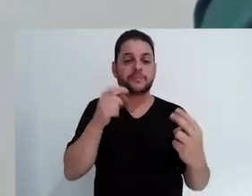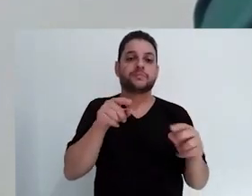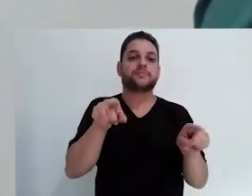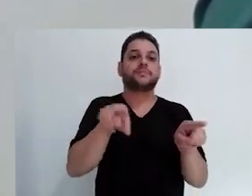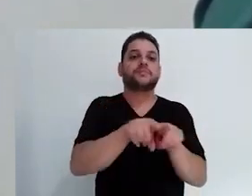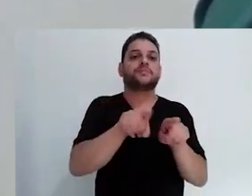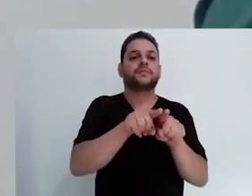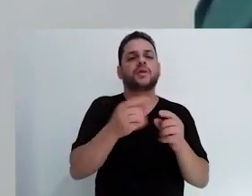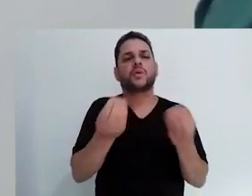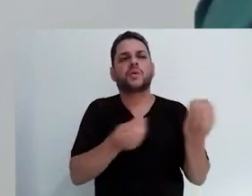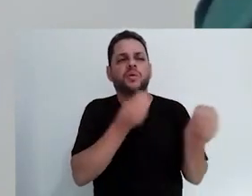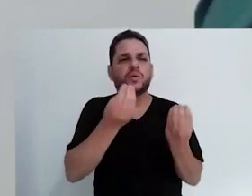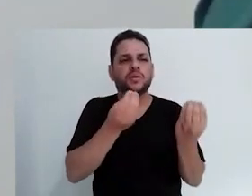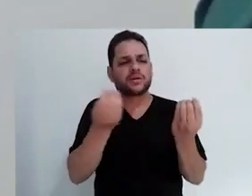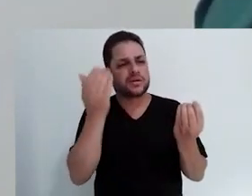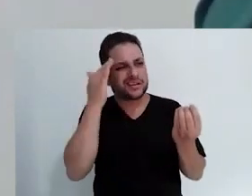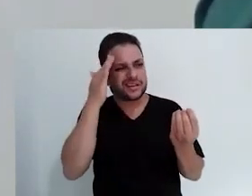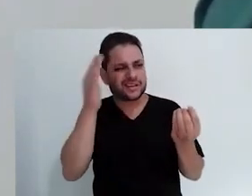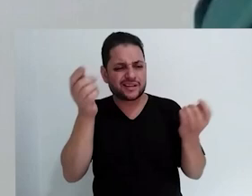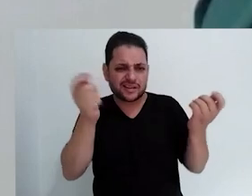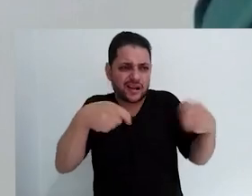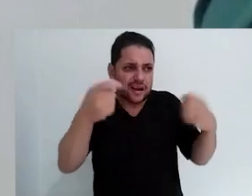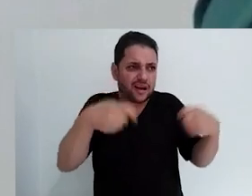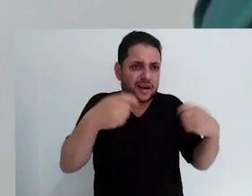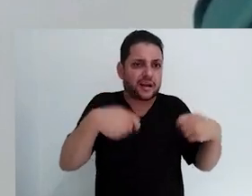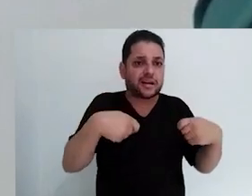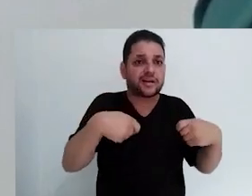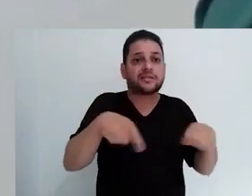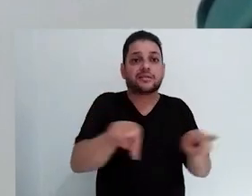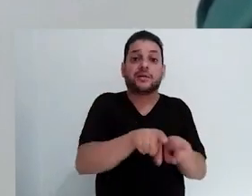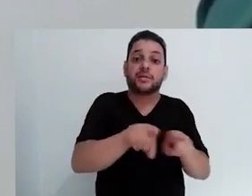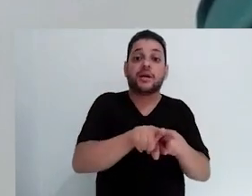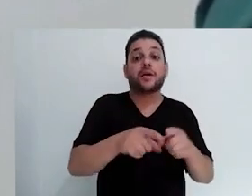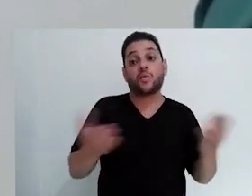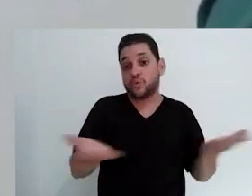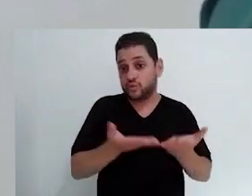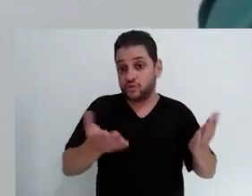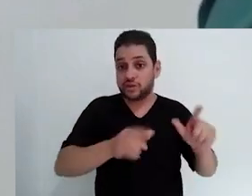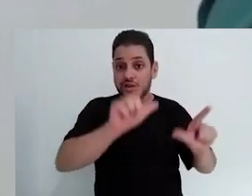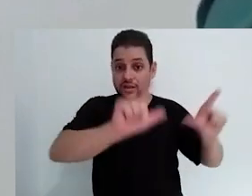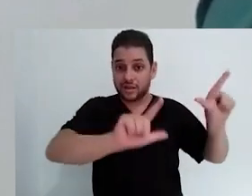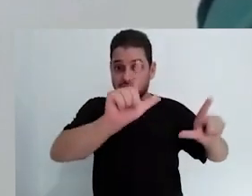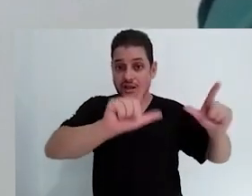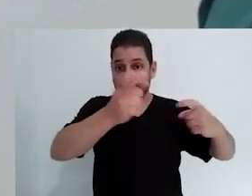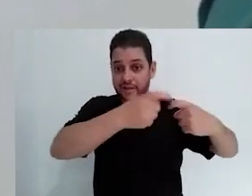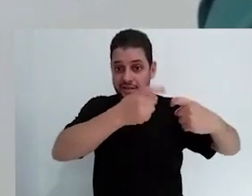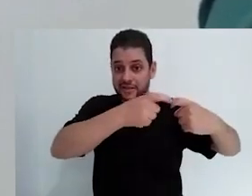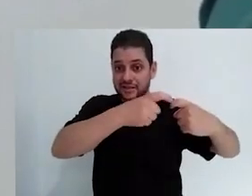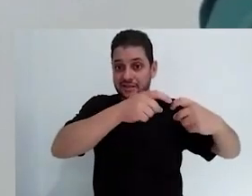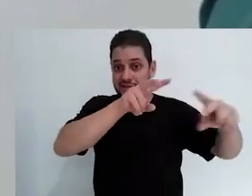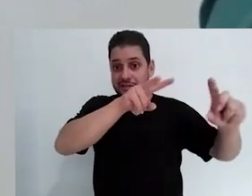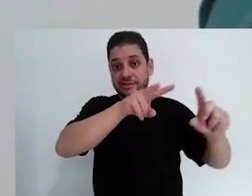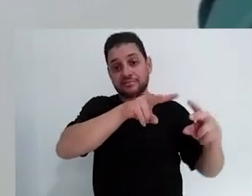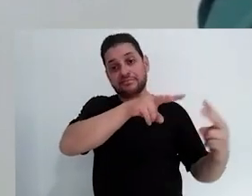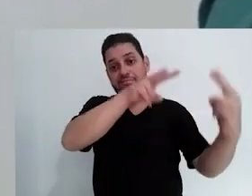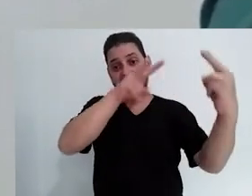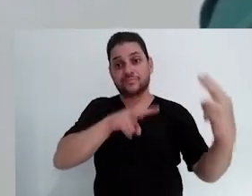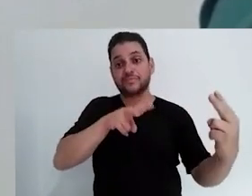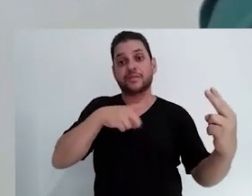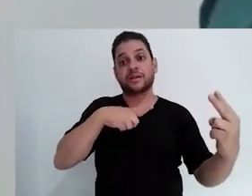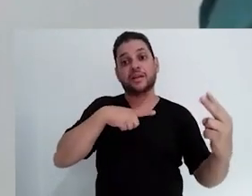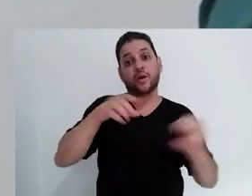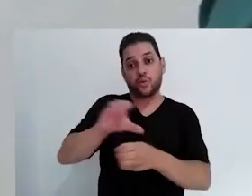isso funciona. A telemedicina, ela já é uma realidade, a gente tem alguns entraves com o Conselho Federal de